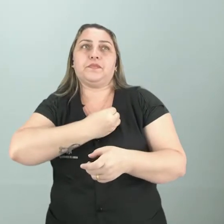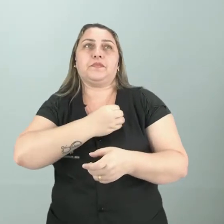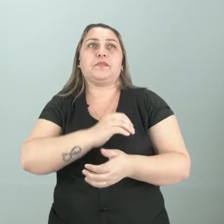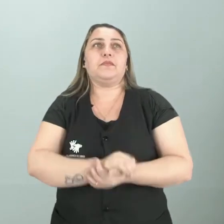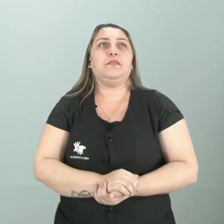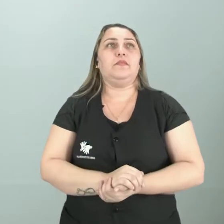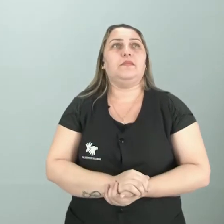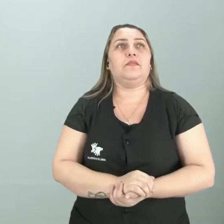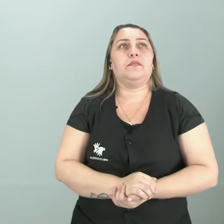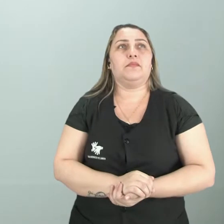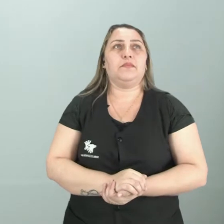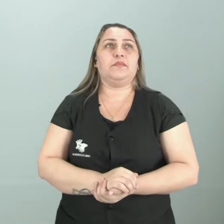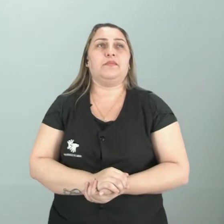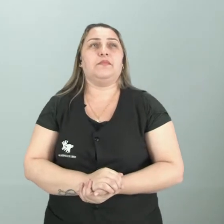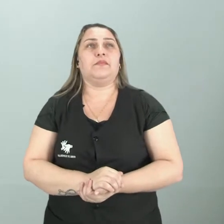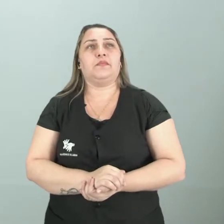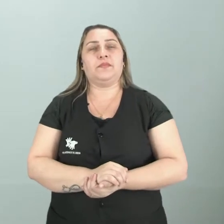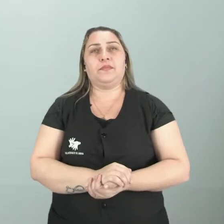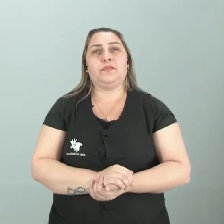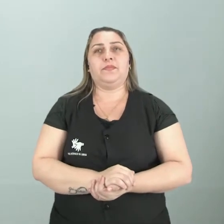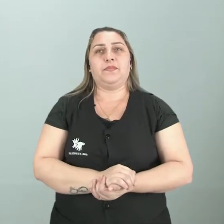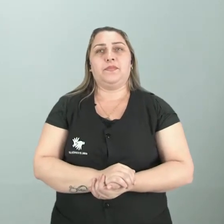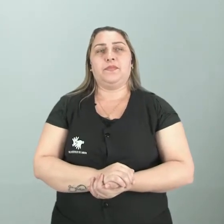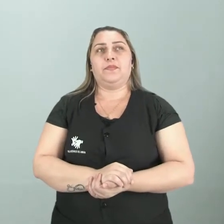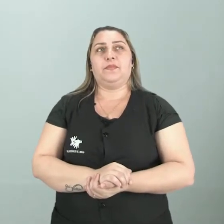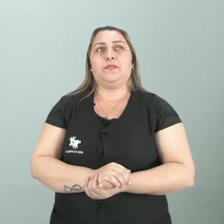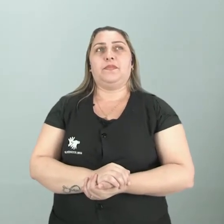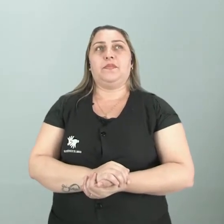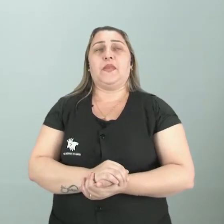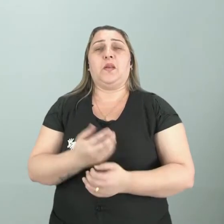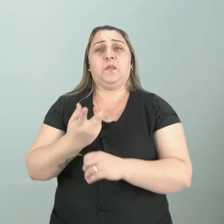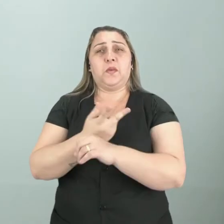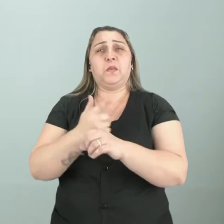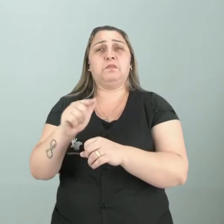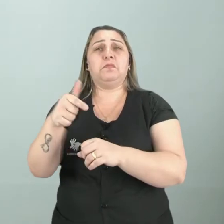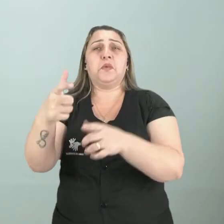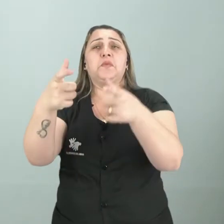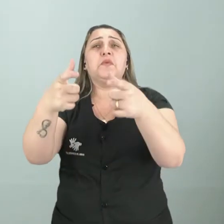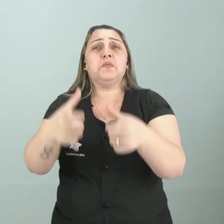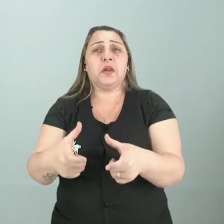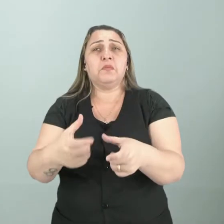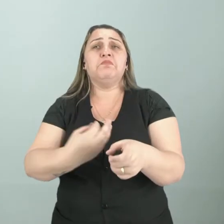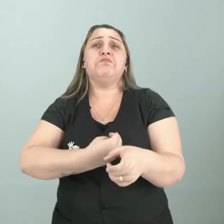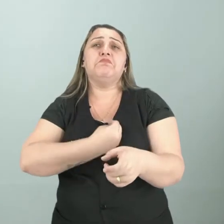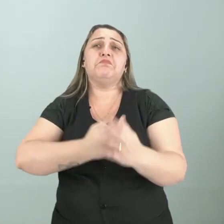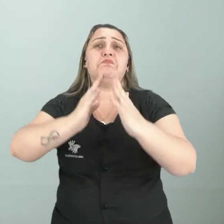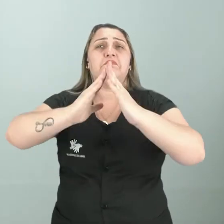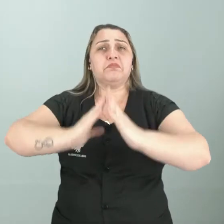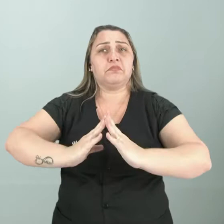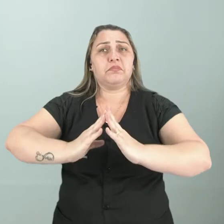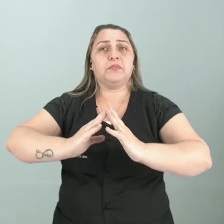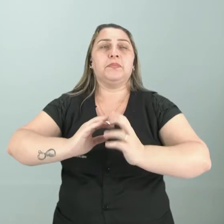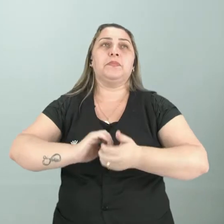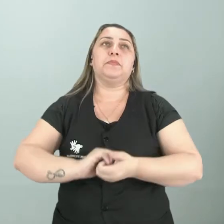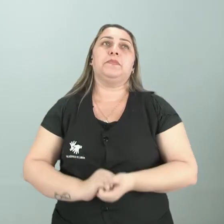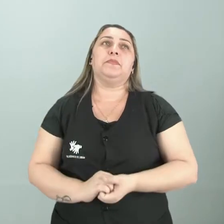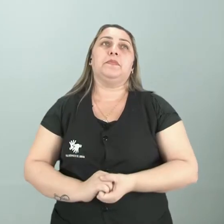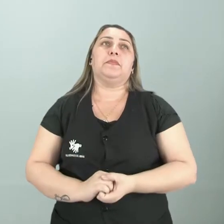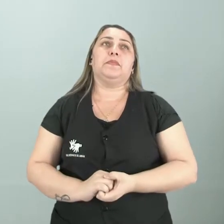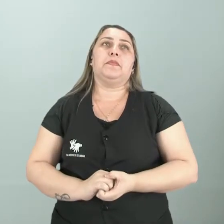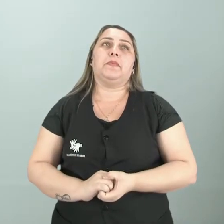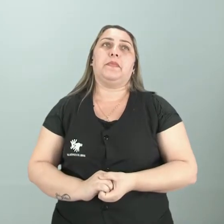sendo retiradas as árvores, e vão procurar outro lugar para morar.